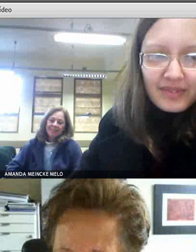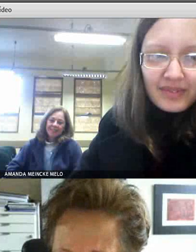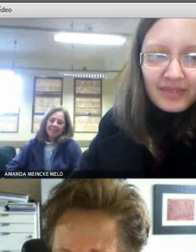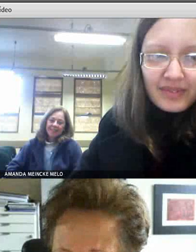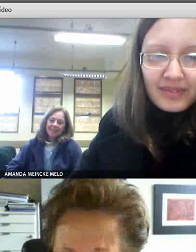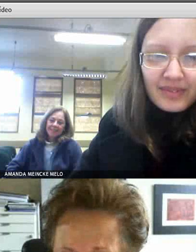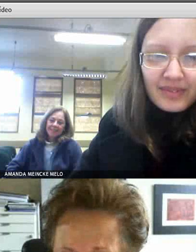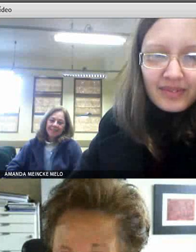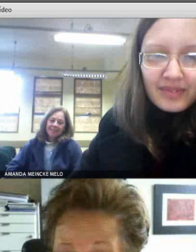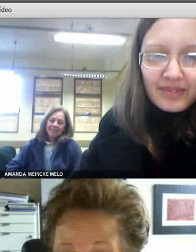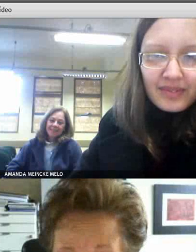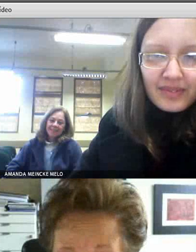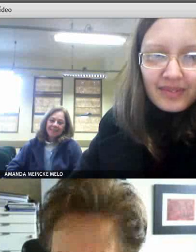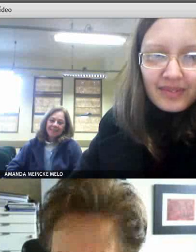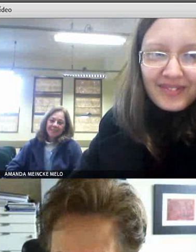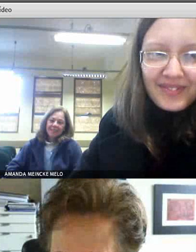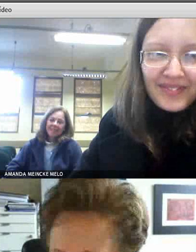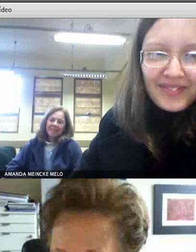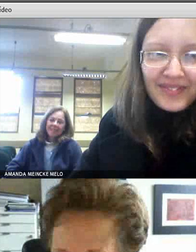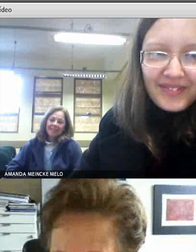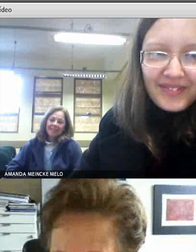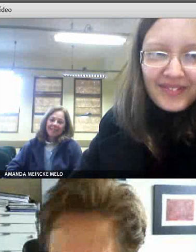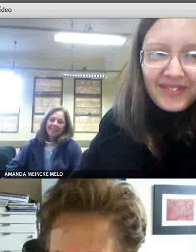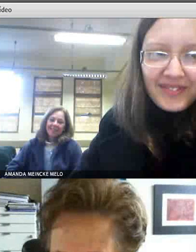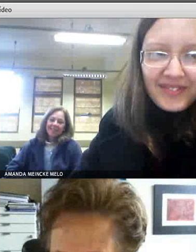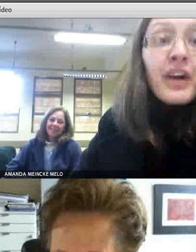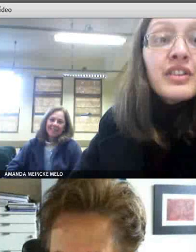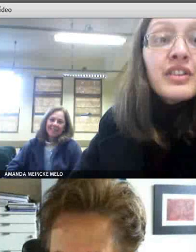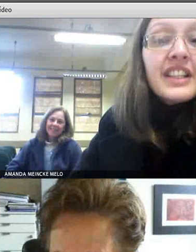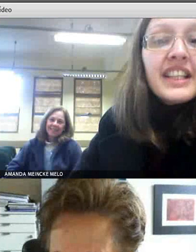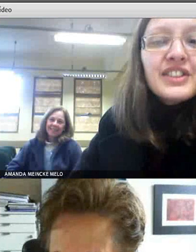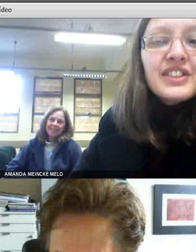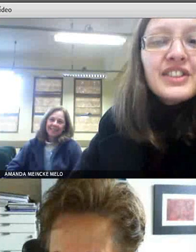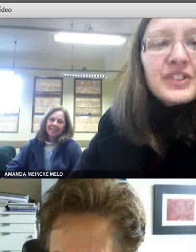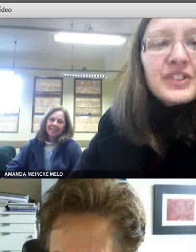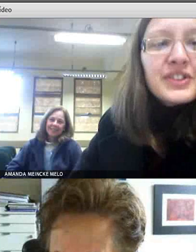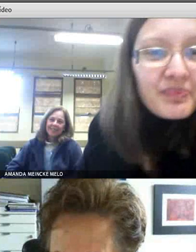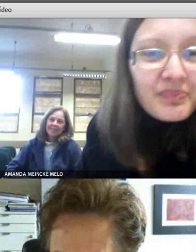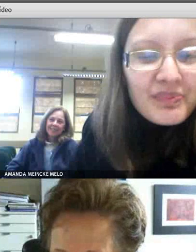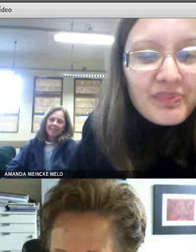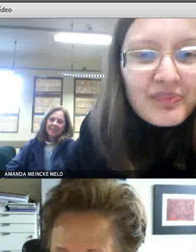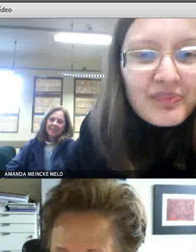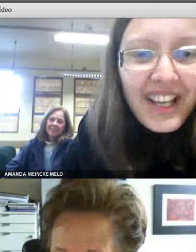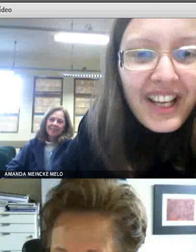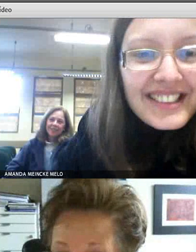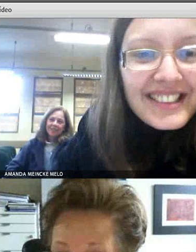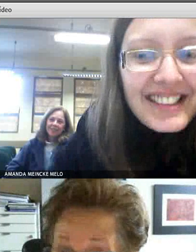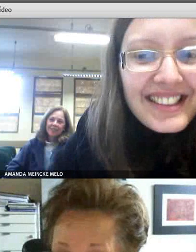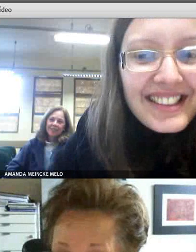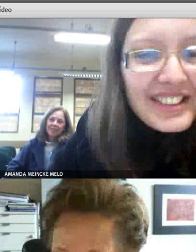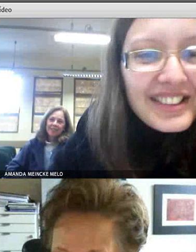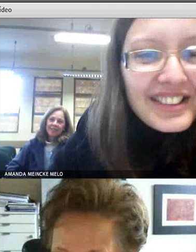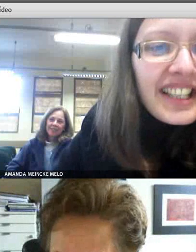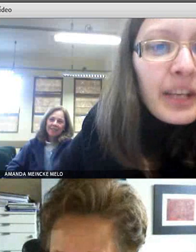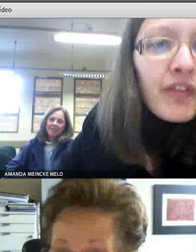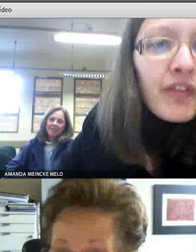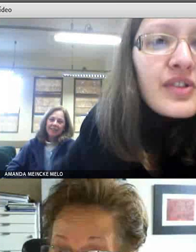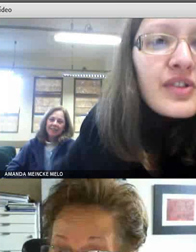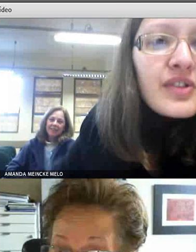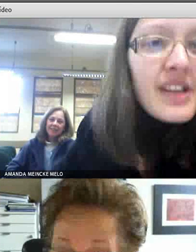conosco têm feito no Skype. Mas o Skype não tem esse. Ah, o Carlos Vinícius. Soube hoje. Diz aqui,